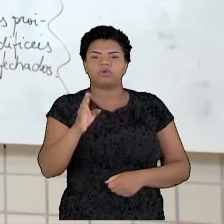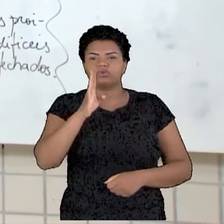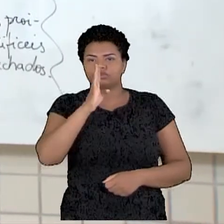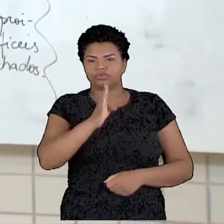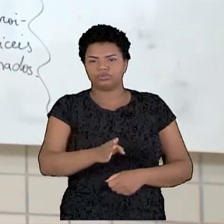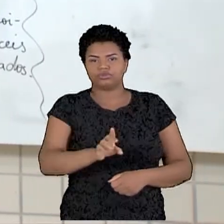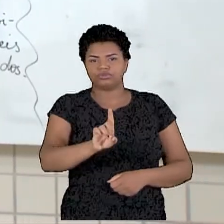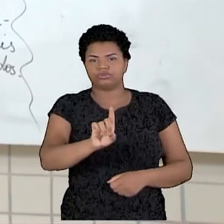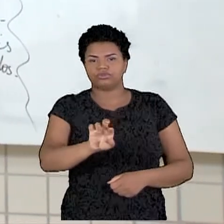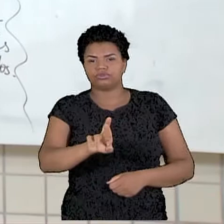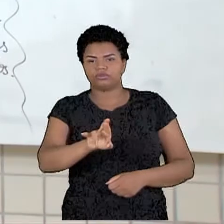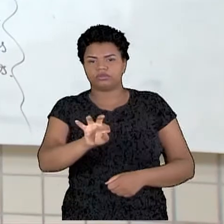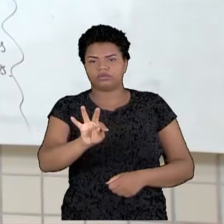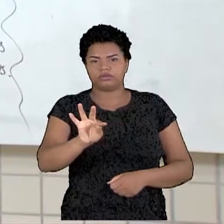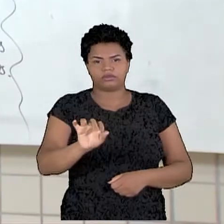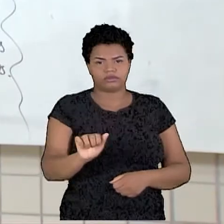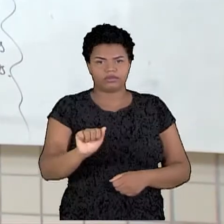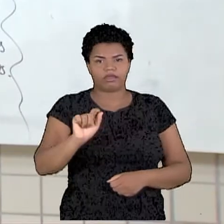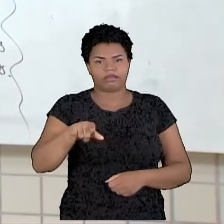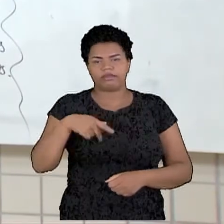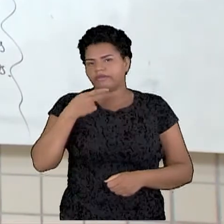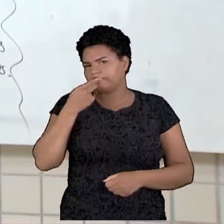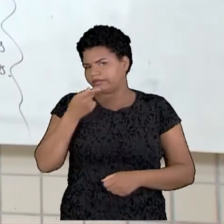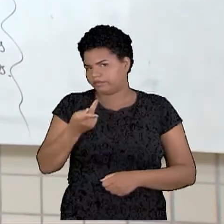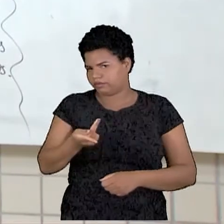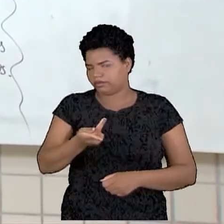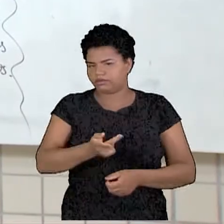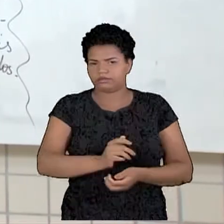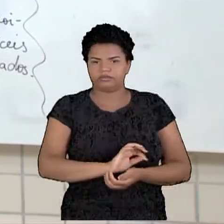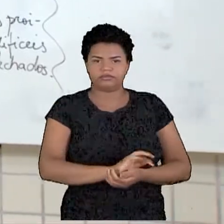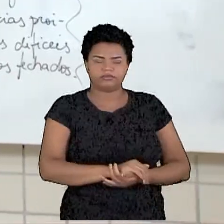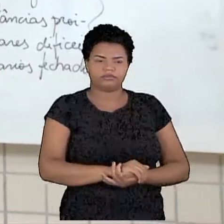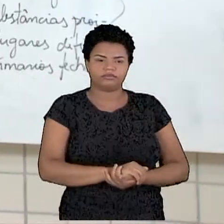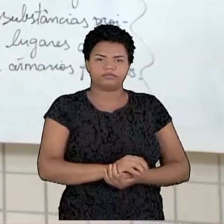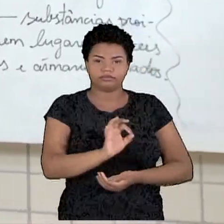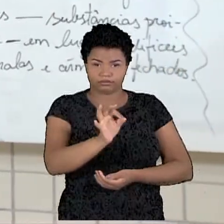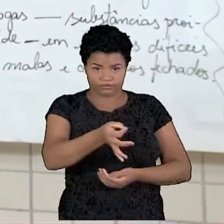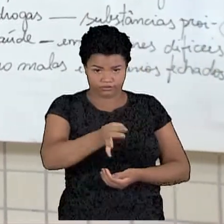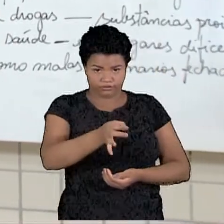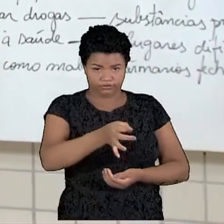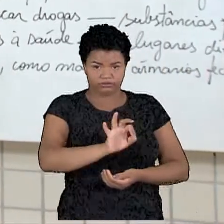direta, a fala, certo?